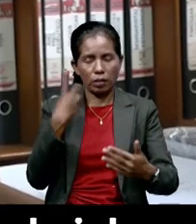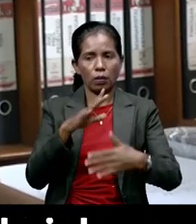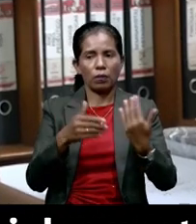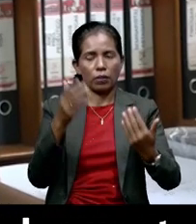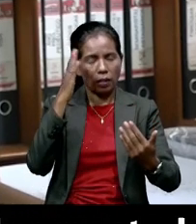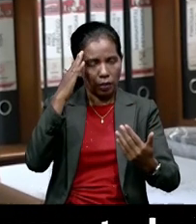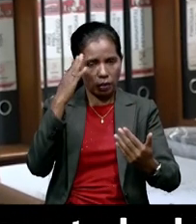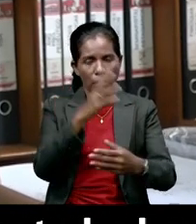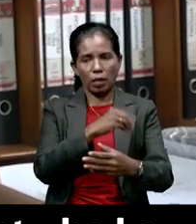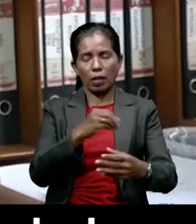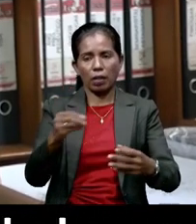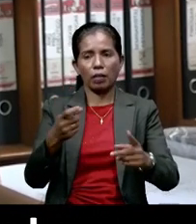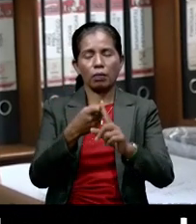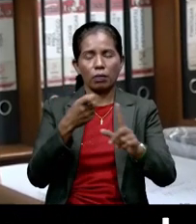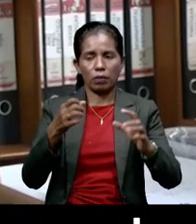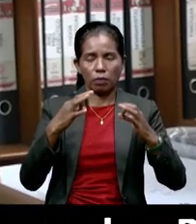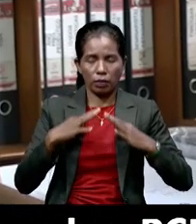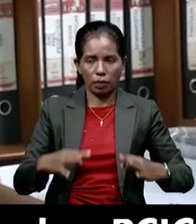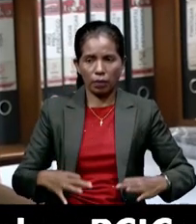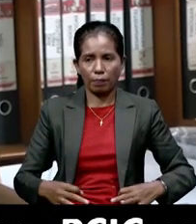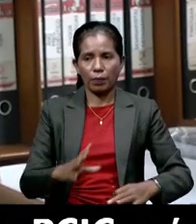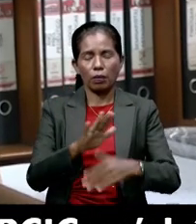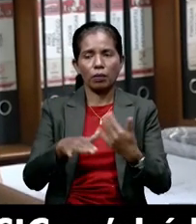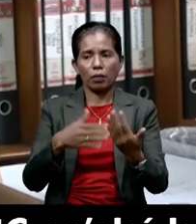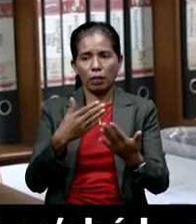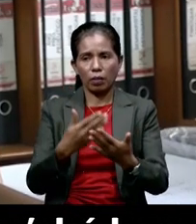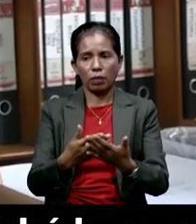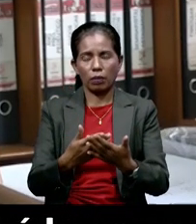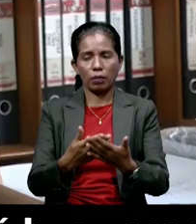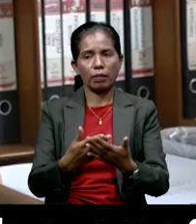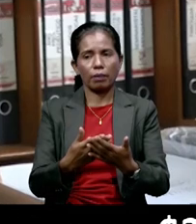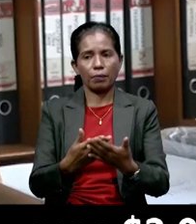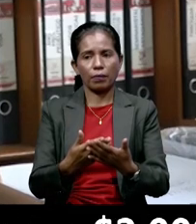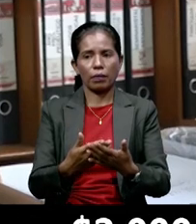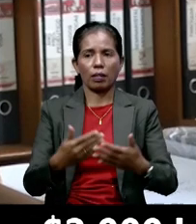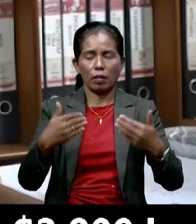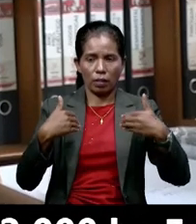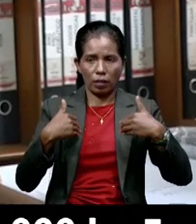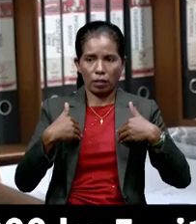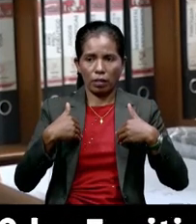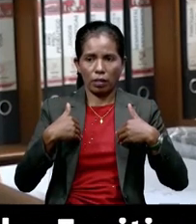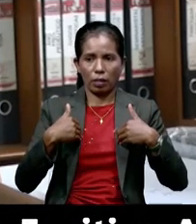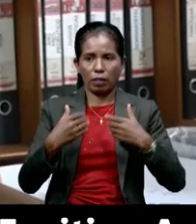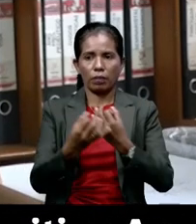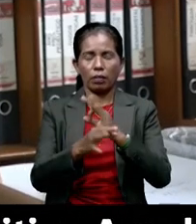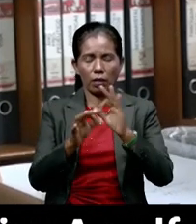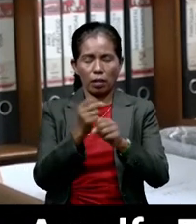parte física em total e a quase e a minha